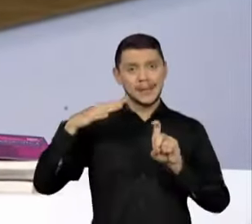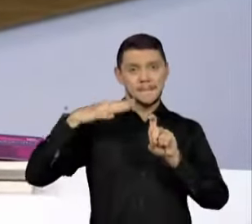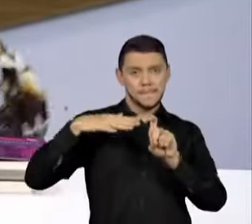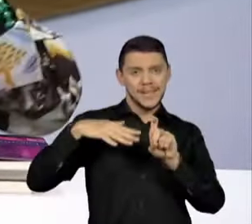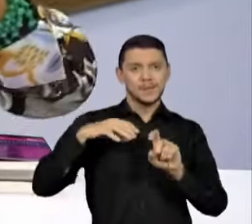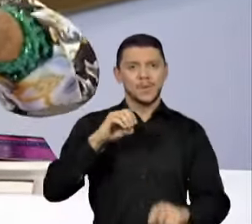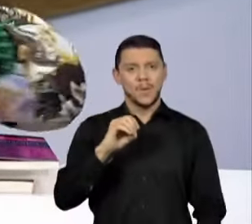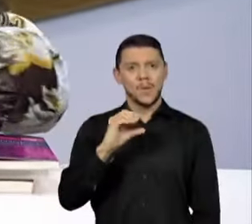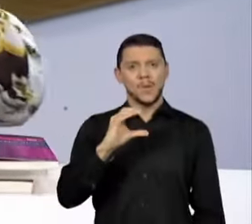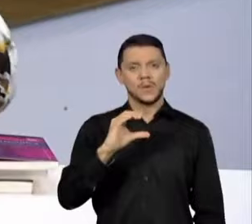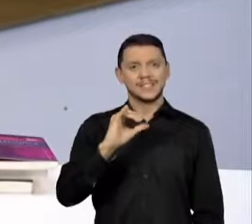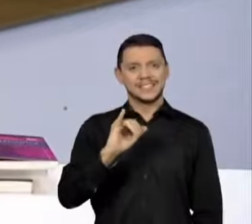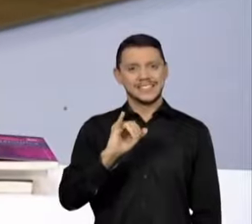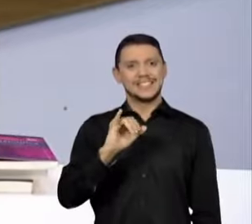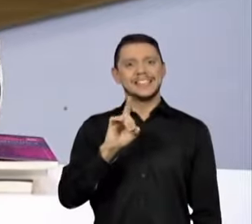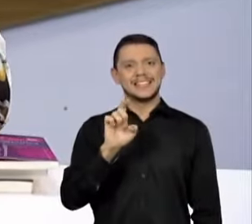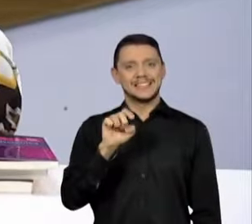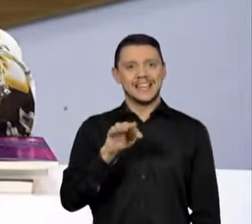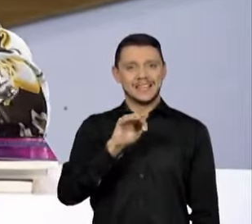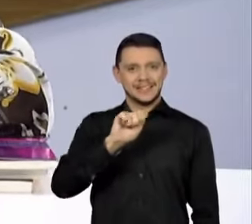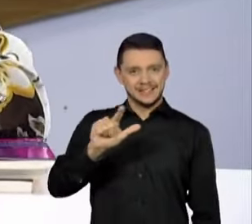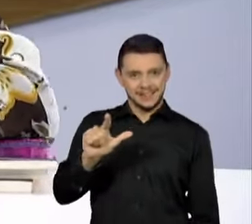sei se você se lembra,